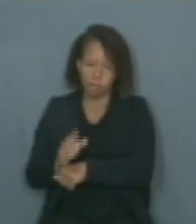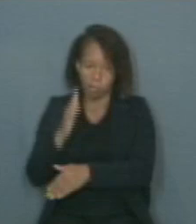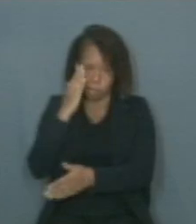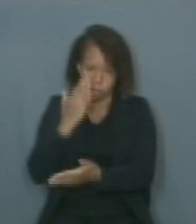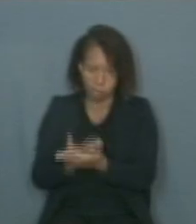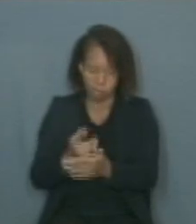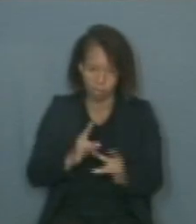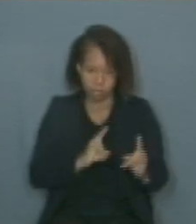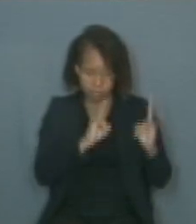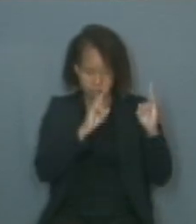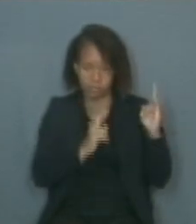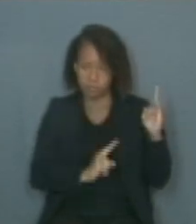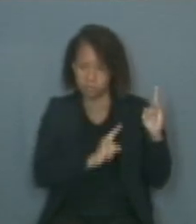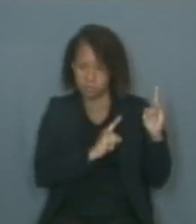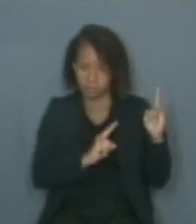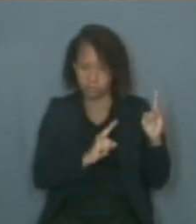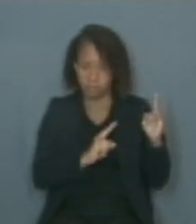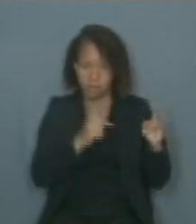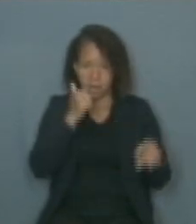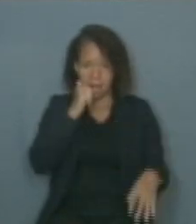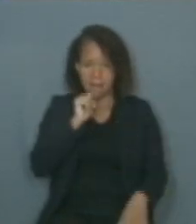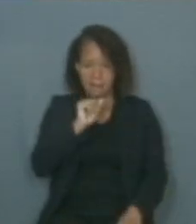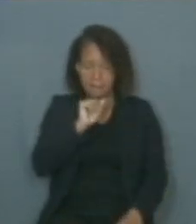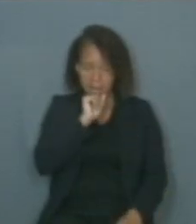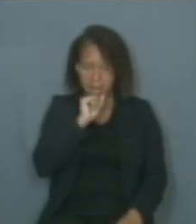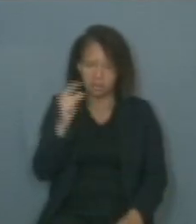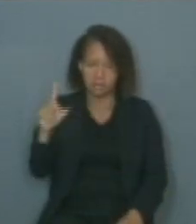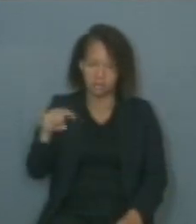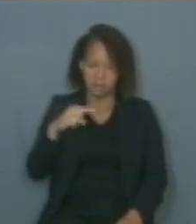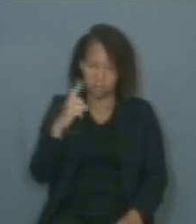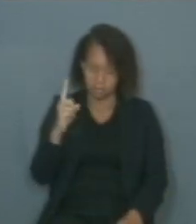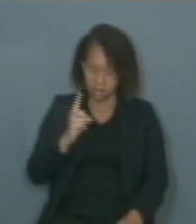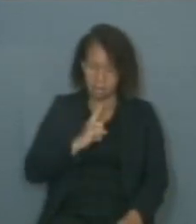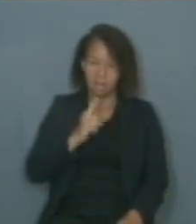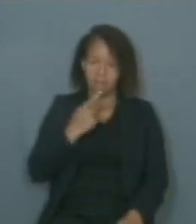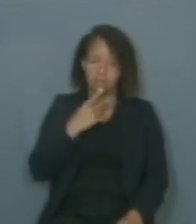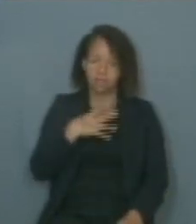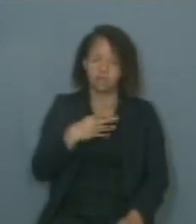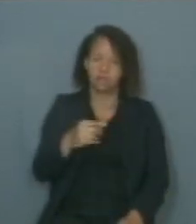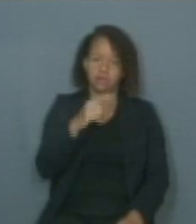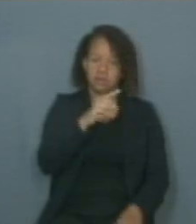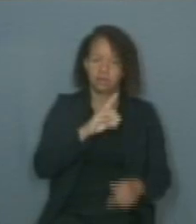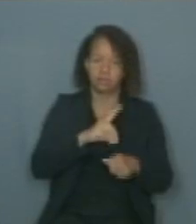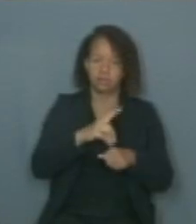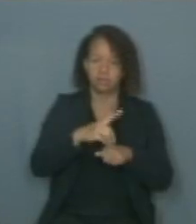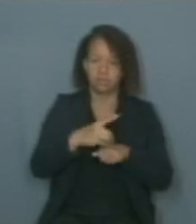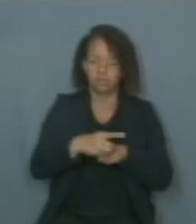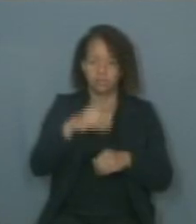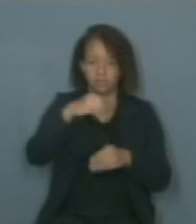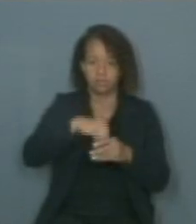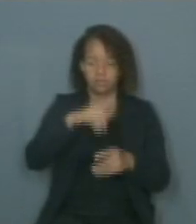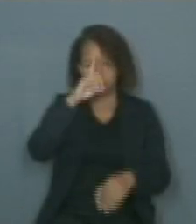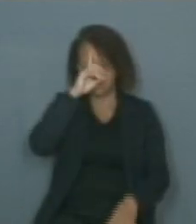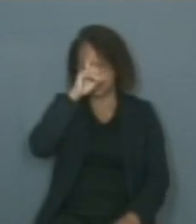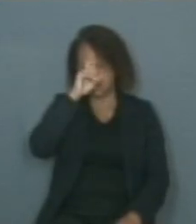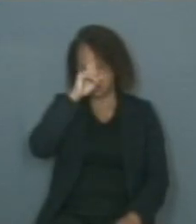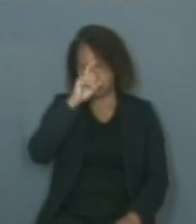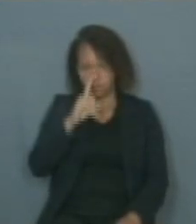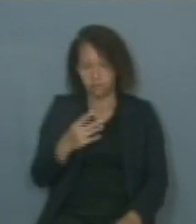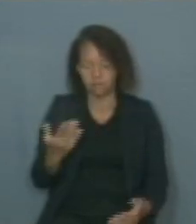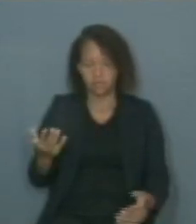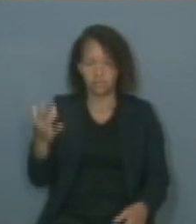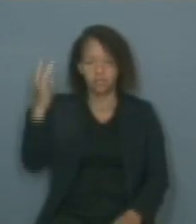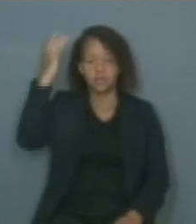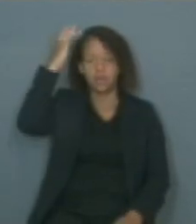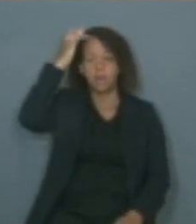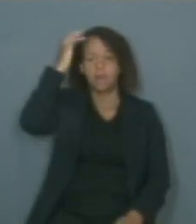nesse prédio aqui, uma mãe desse prédio veio até mim falar que seu filho estava com dengue no hospital? Quem é o culpado